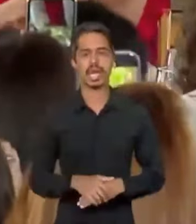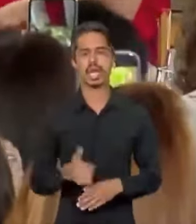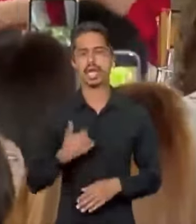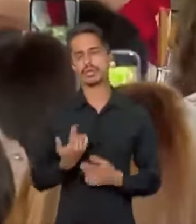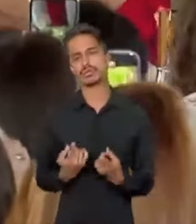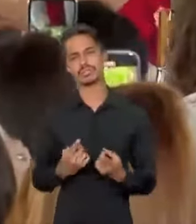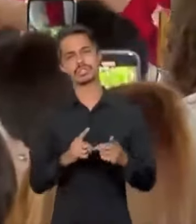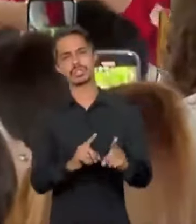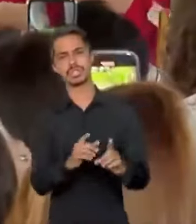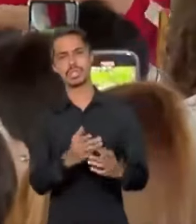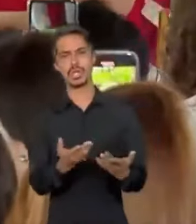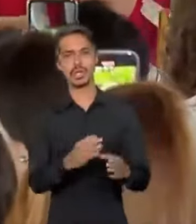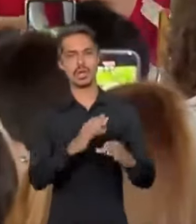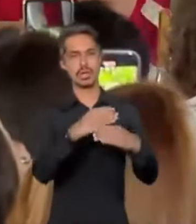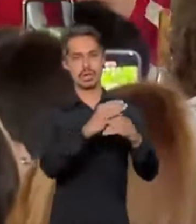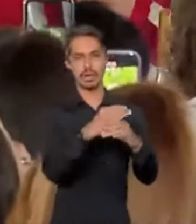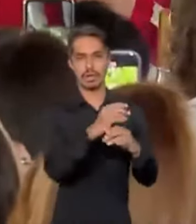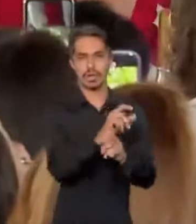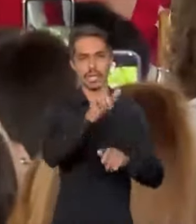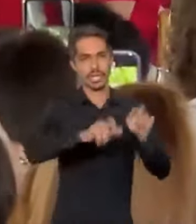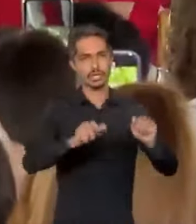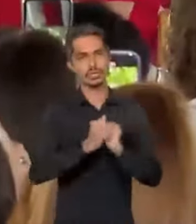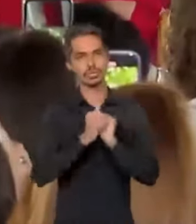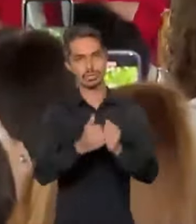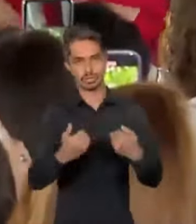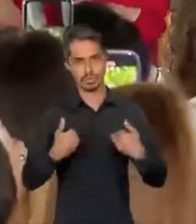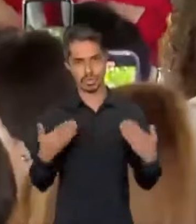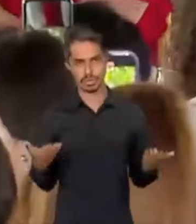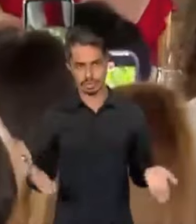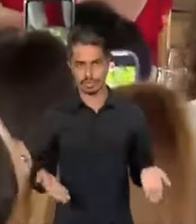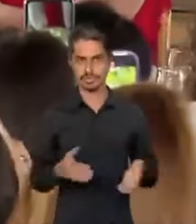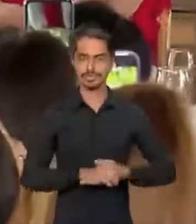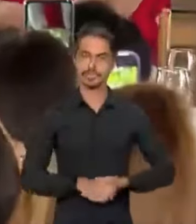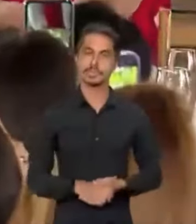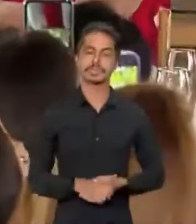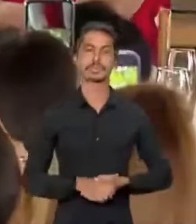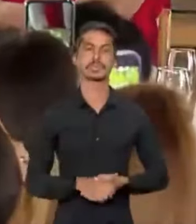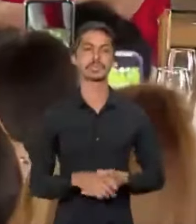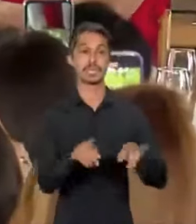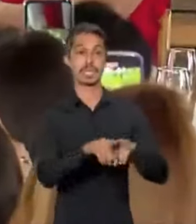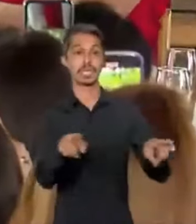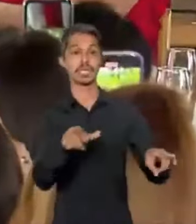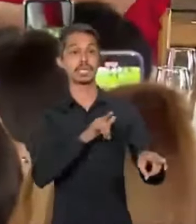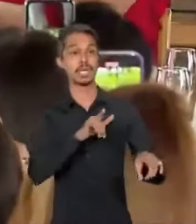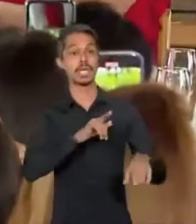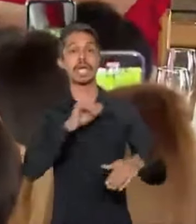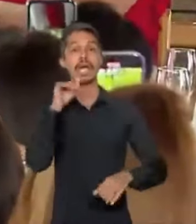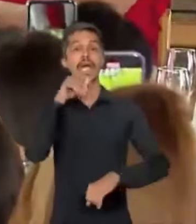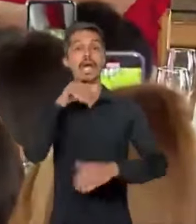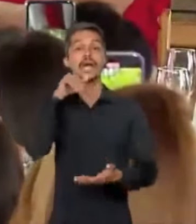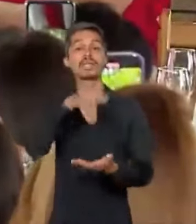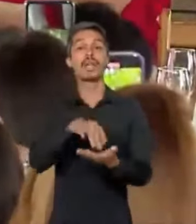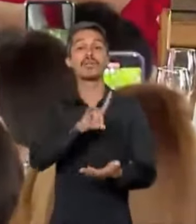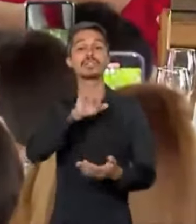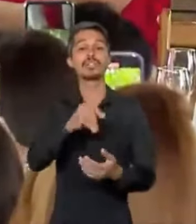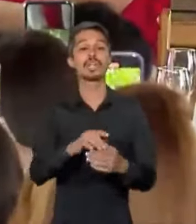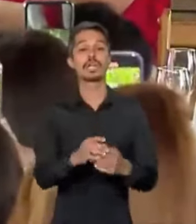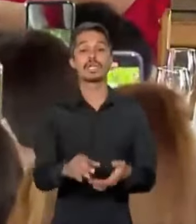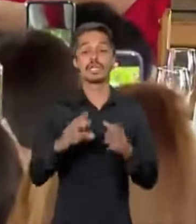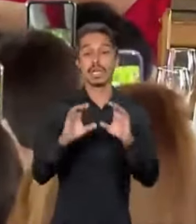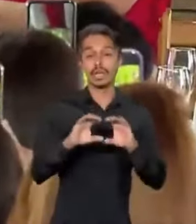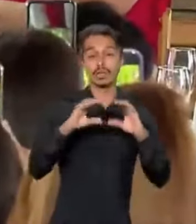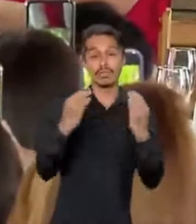desafio para os cientistas que estavam comigo lá, de que eles têm até a data da Conferência Nacional de